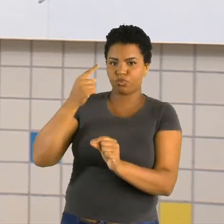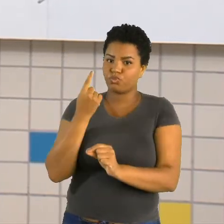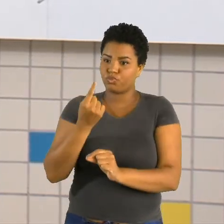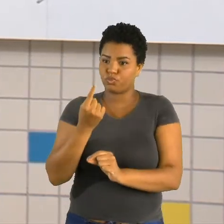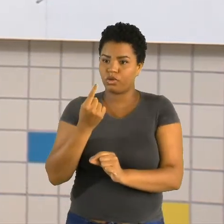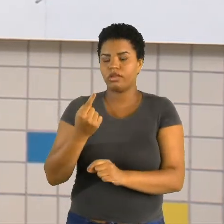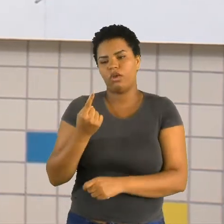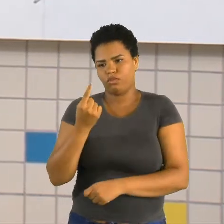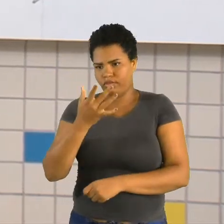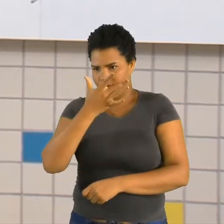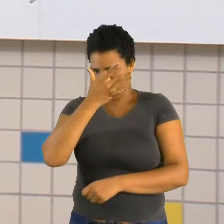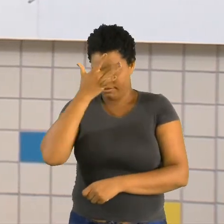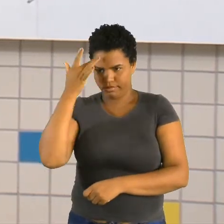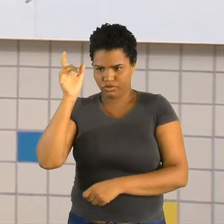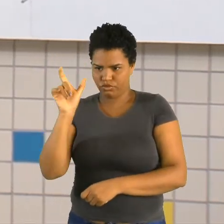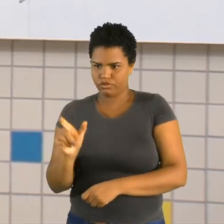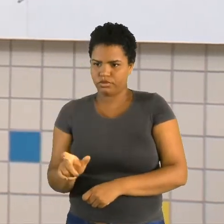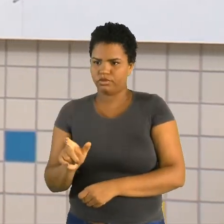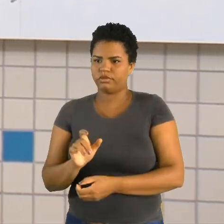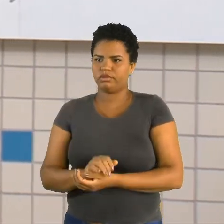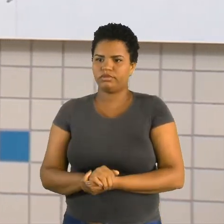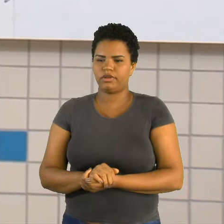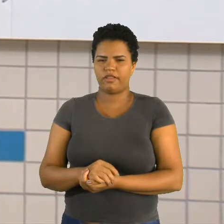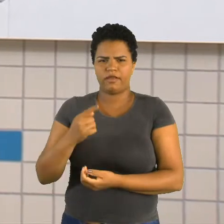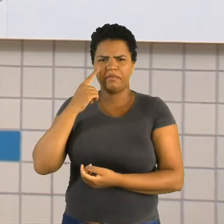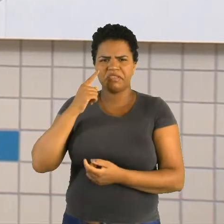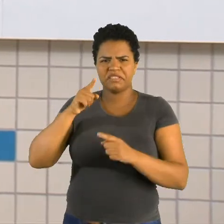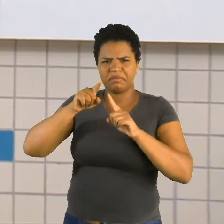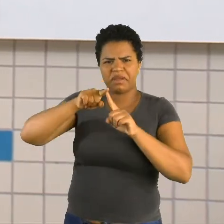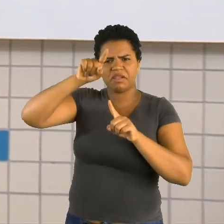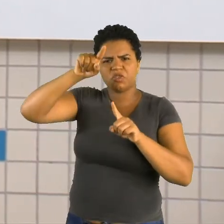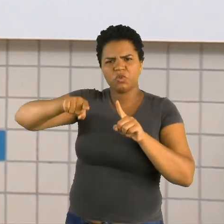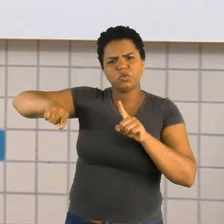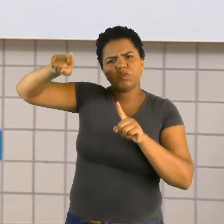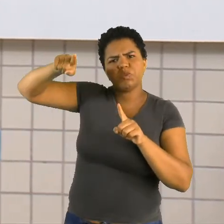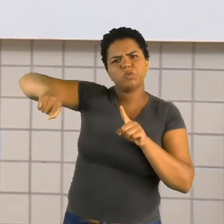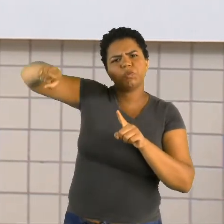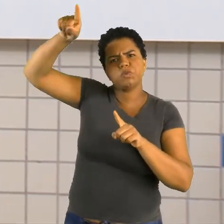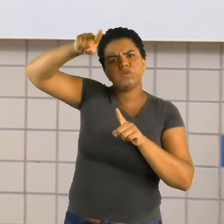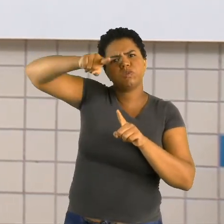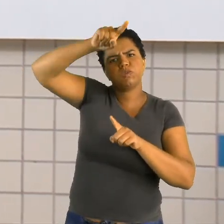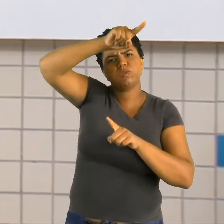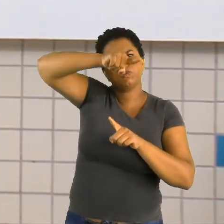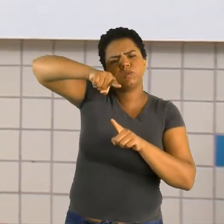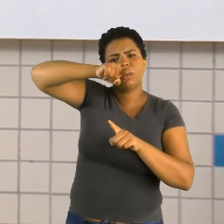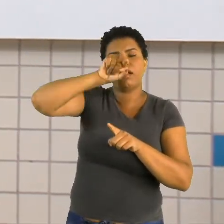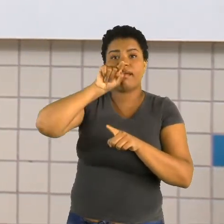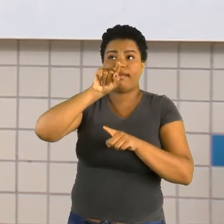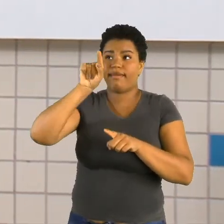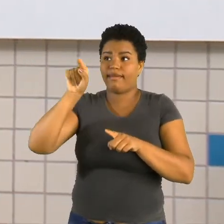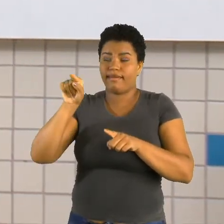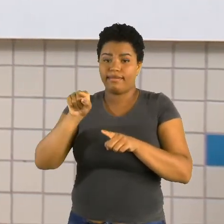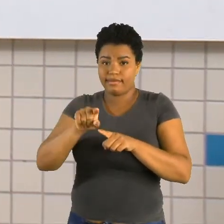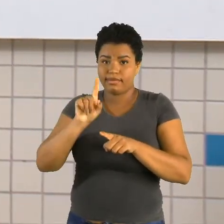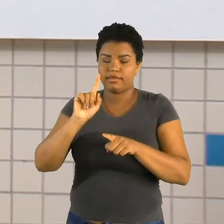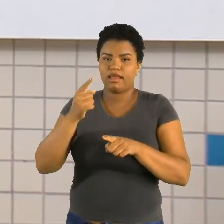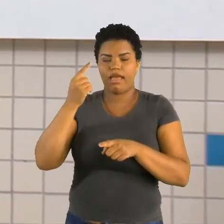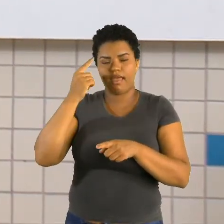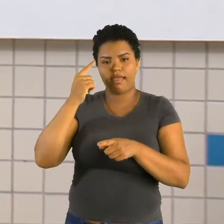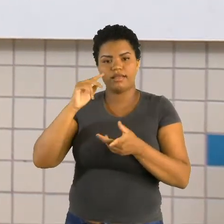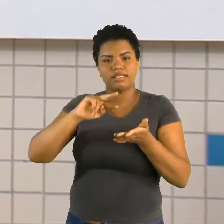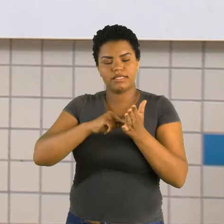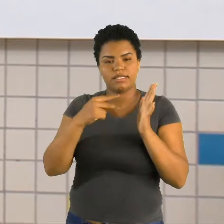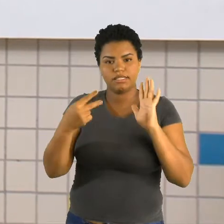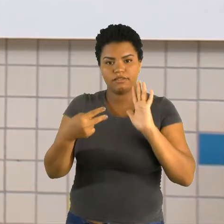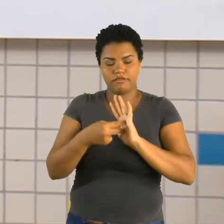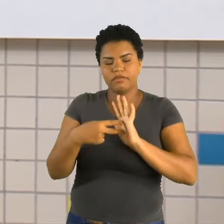Olha o quanto ele é pontiagudo. Você está prestando atenção? Quanto mais pontiagudo ele for, dá a ideia que